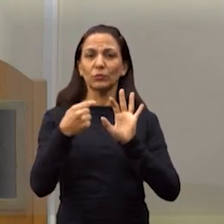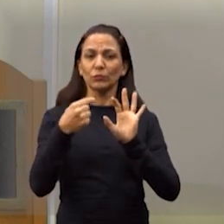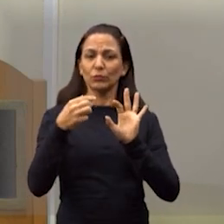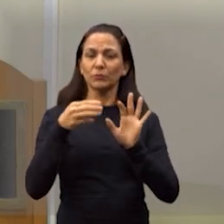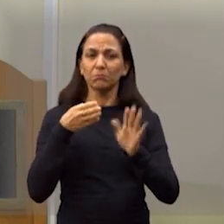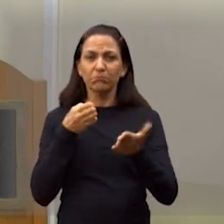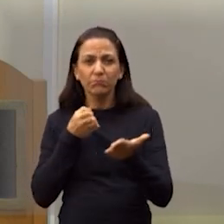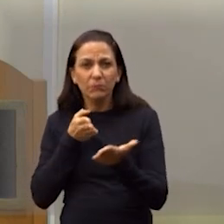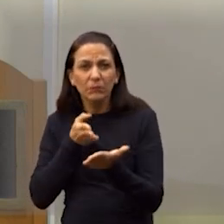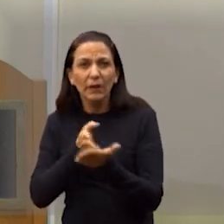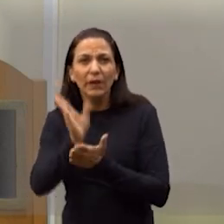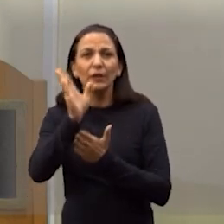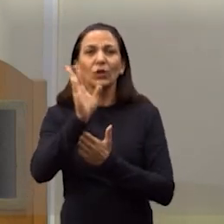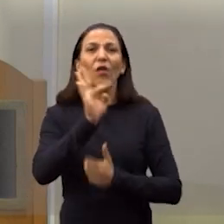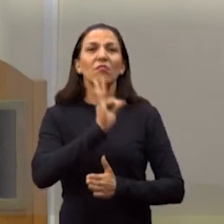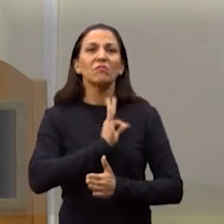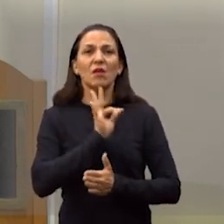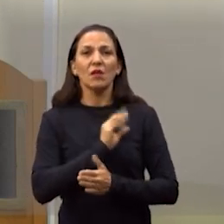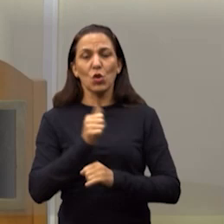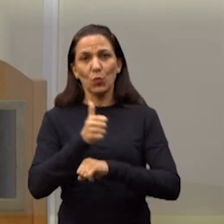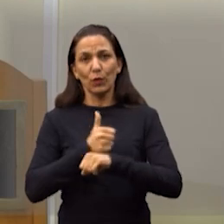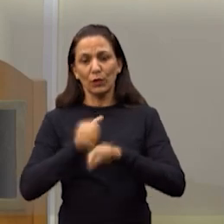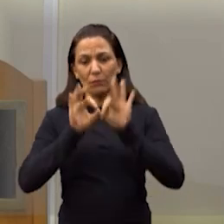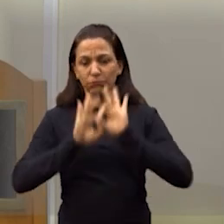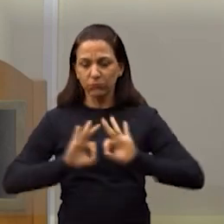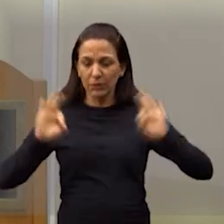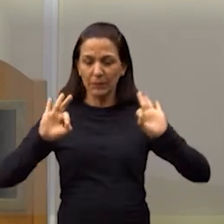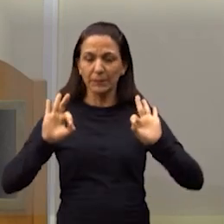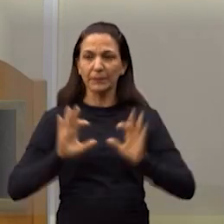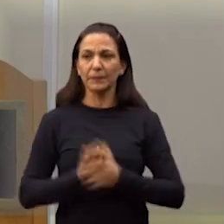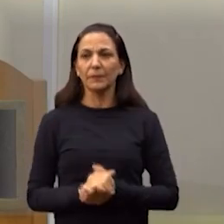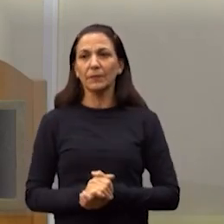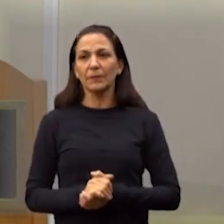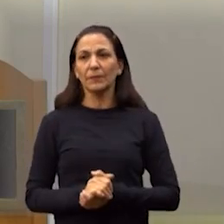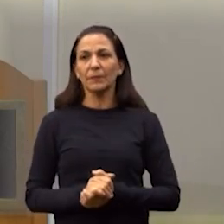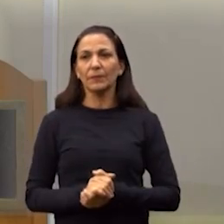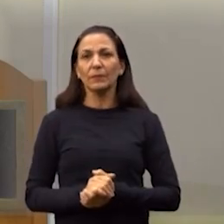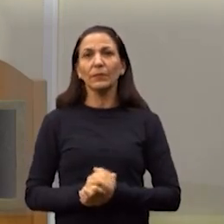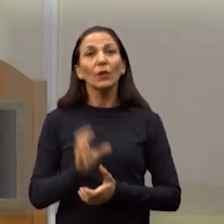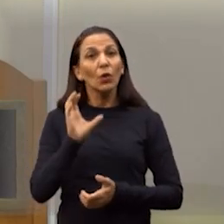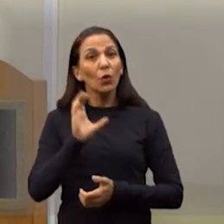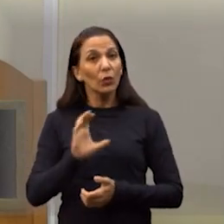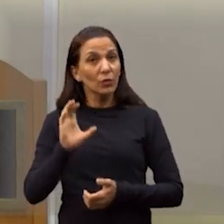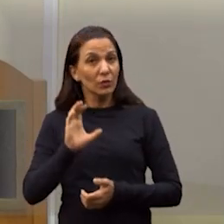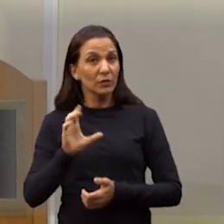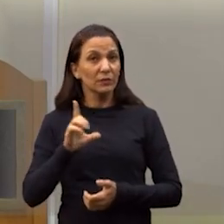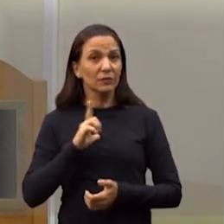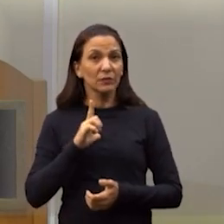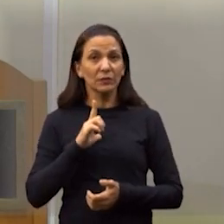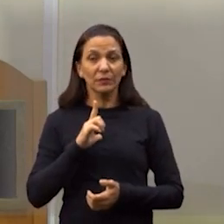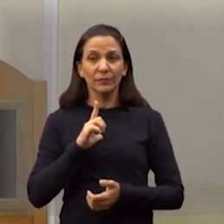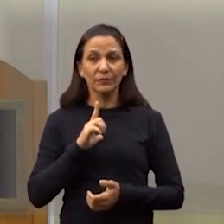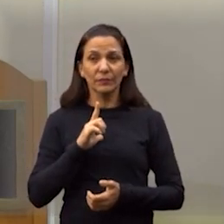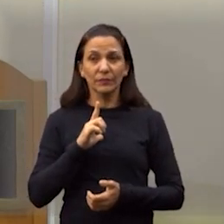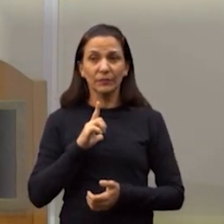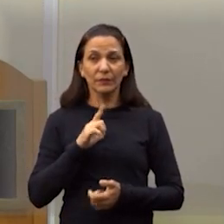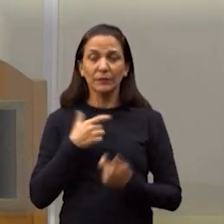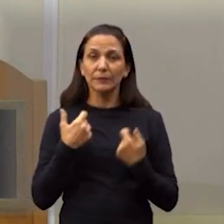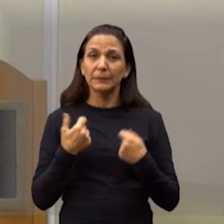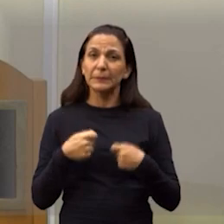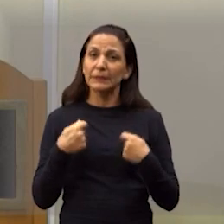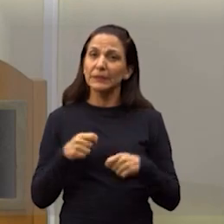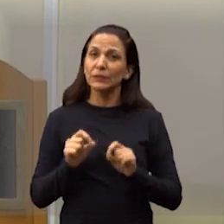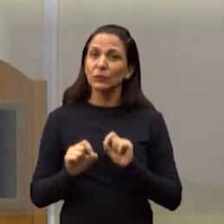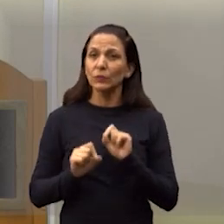suas ações técnicas e profissionais com relação a coordenadoria de mediação na verdade precisa